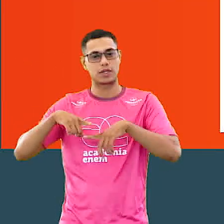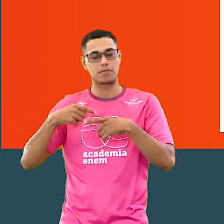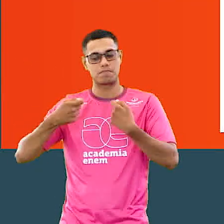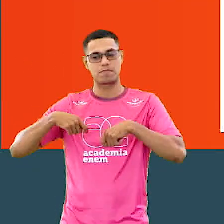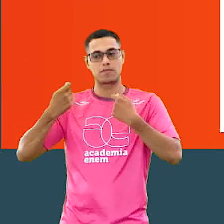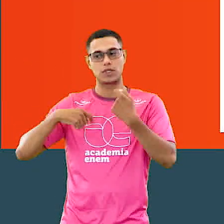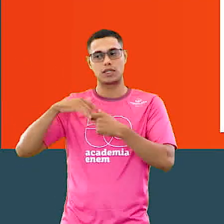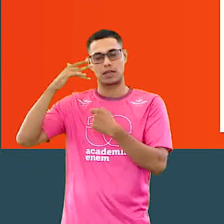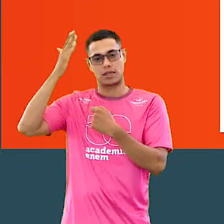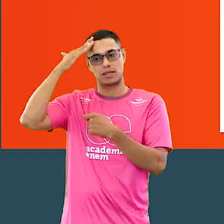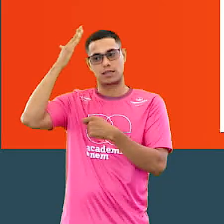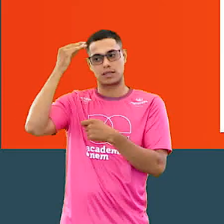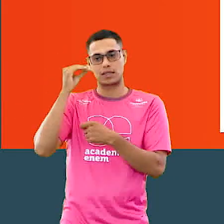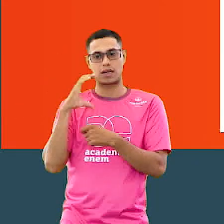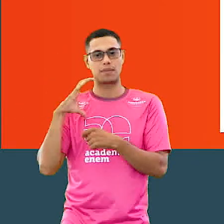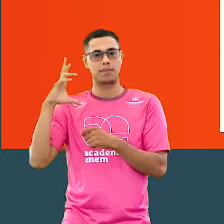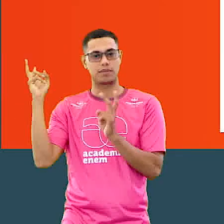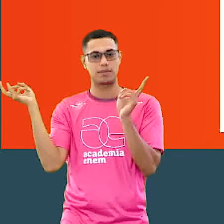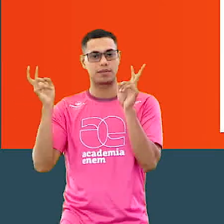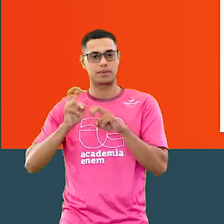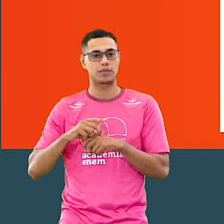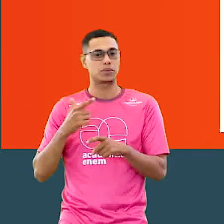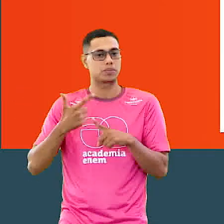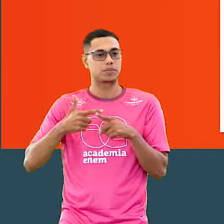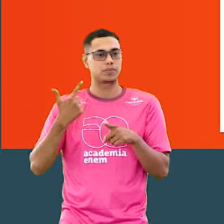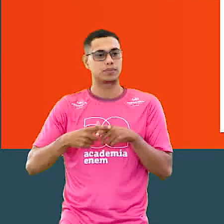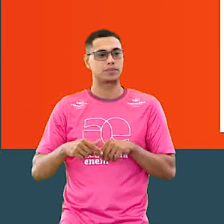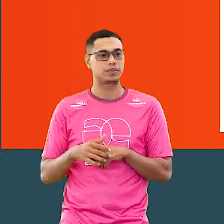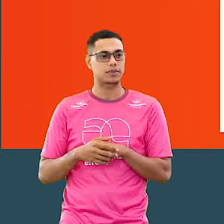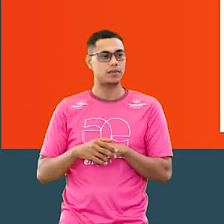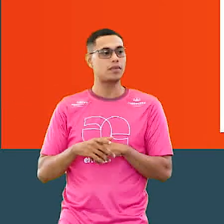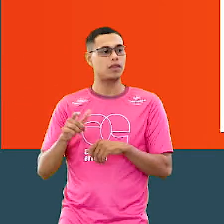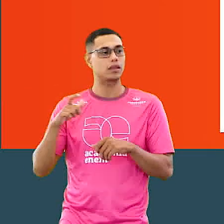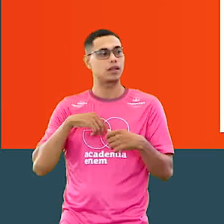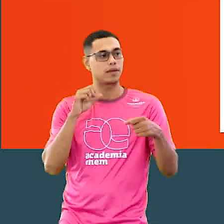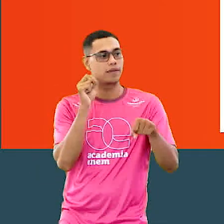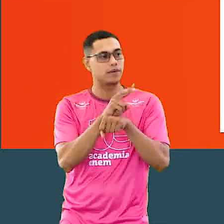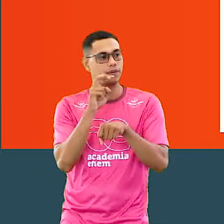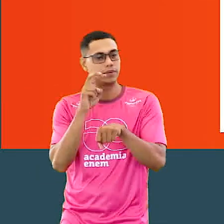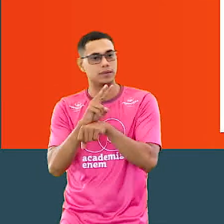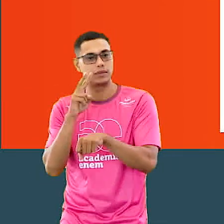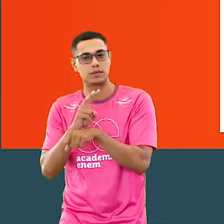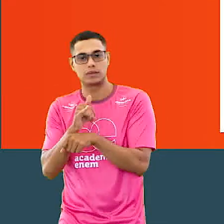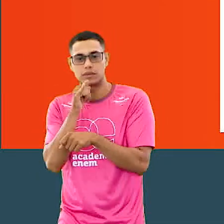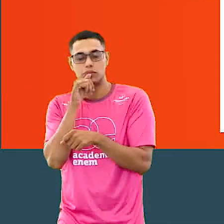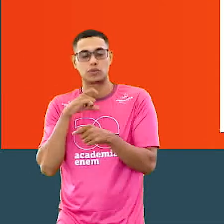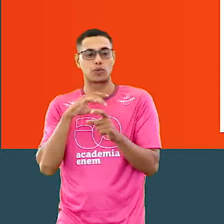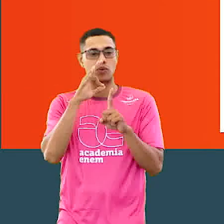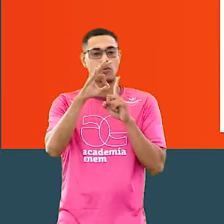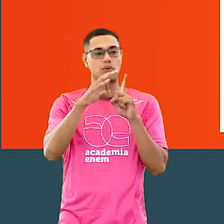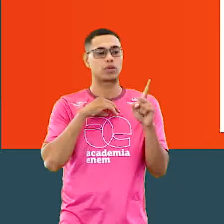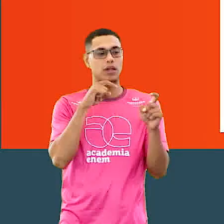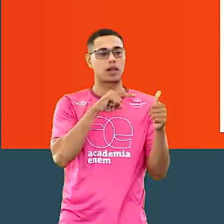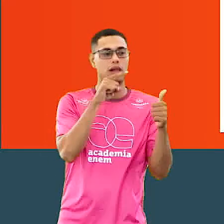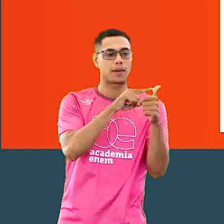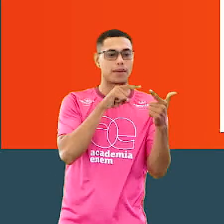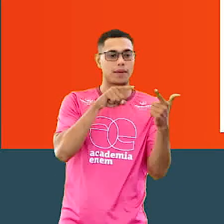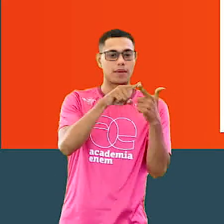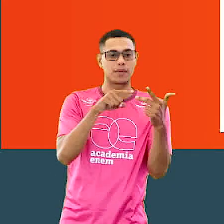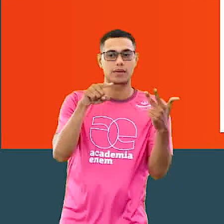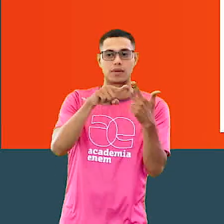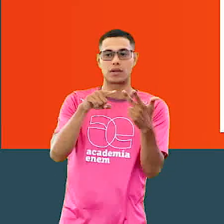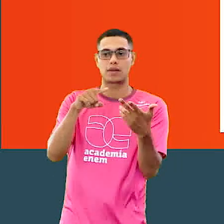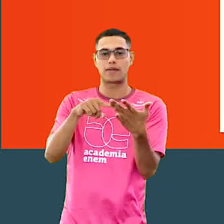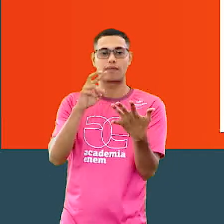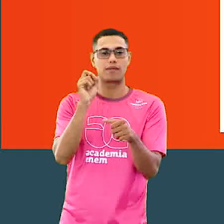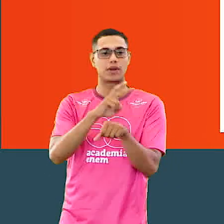precisam saber. E vocês precisam saber por quê? Porque as vagas para uma determinada cota, o número de vagas é